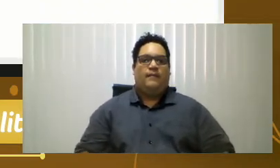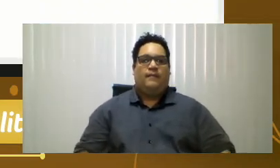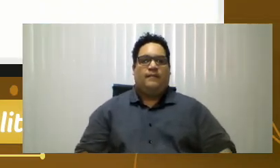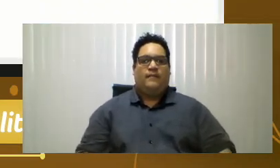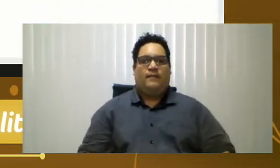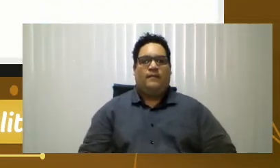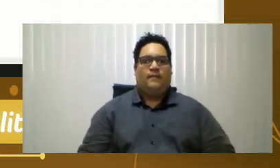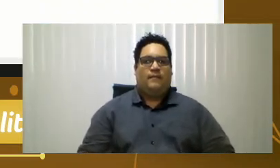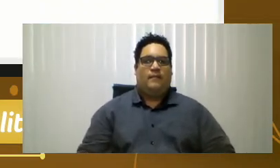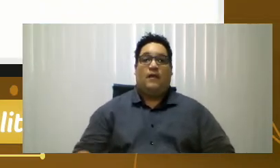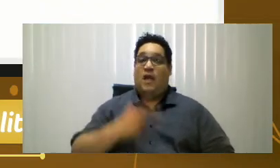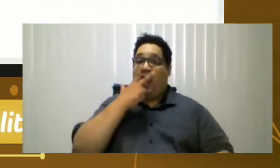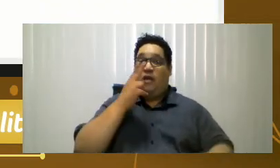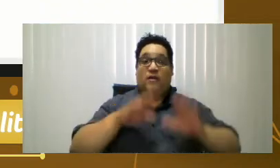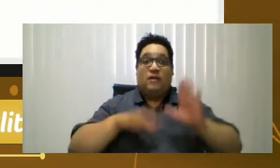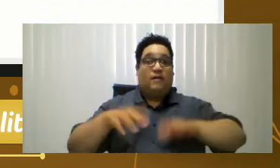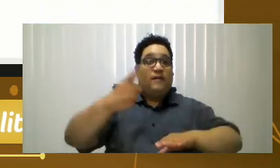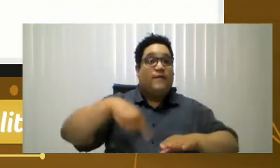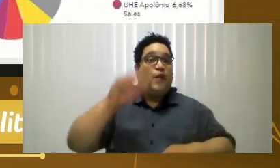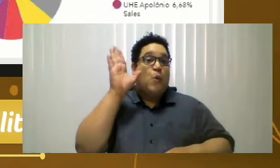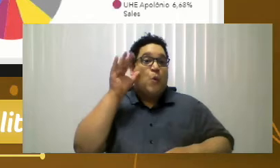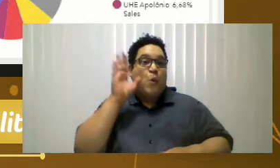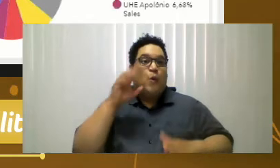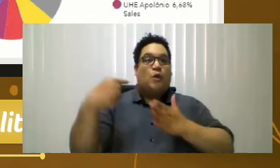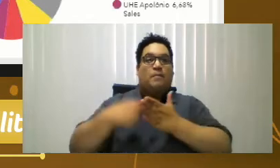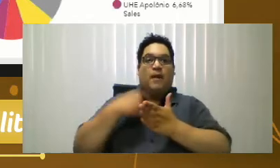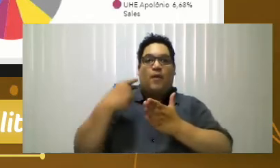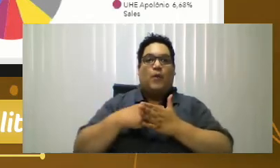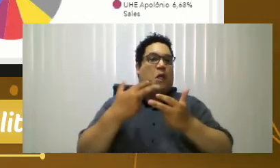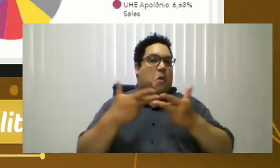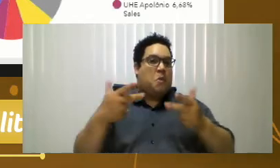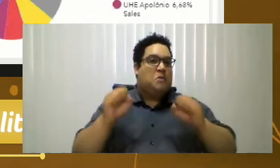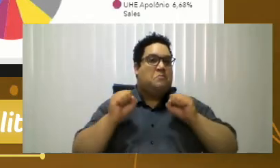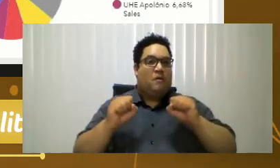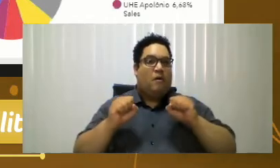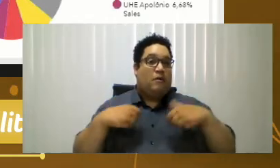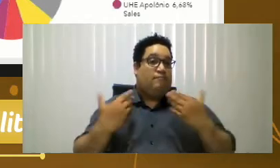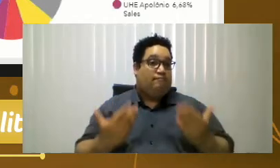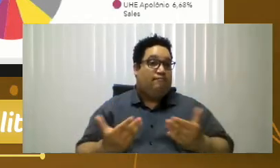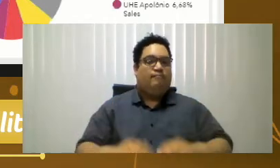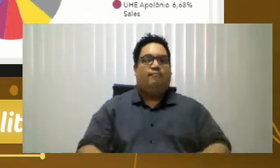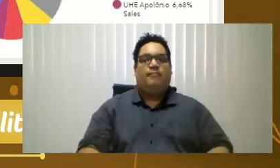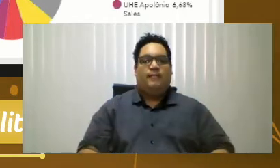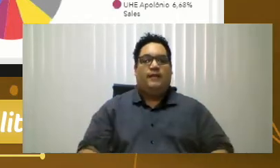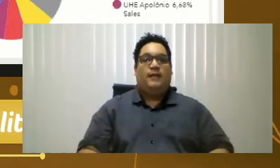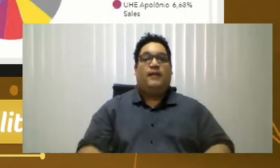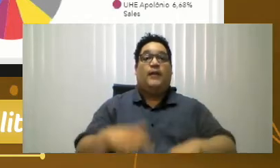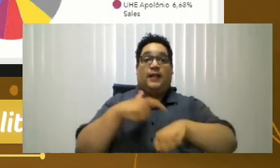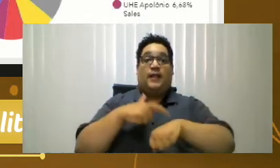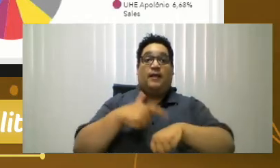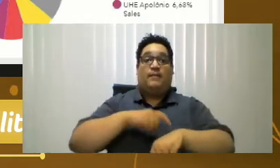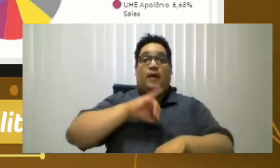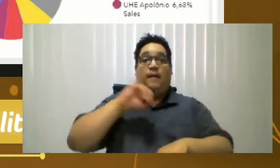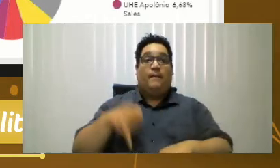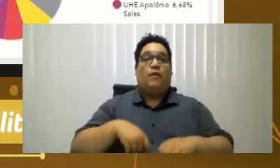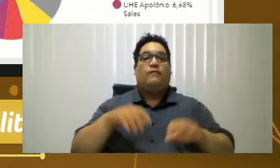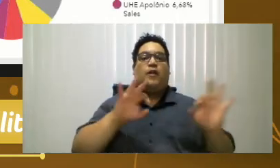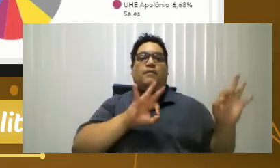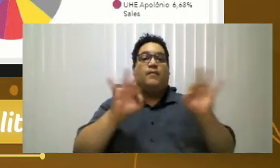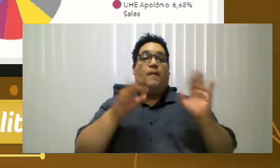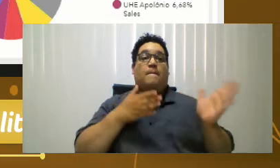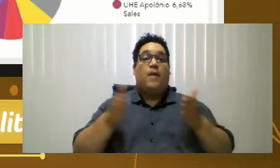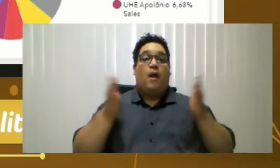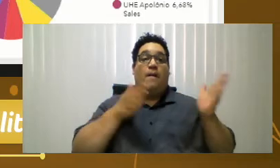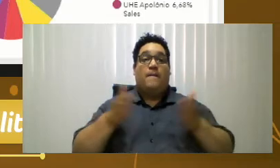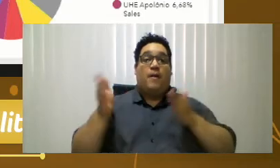ter alguns questionamentos, algumas curiosidades aqui. Esse tempo a gente usou para passar rapidamente aí